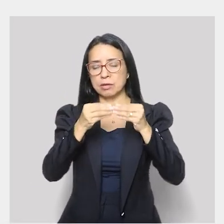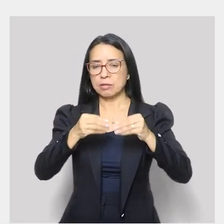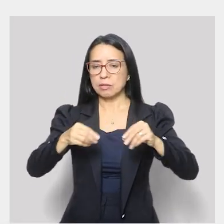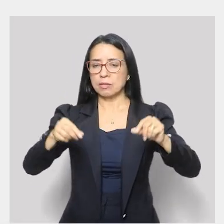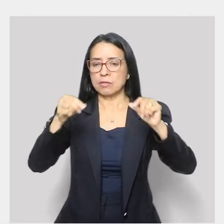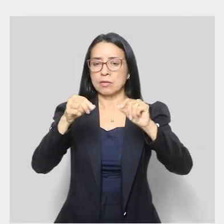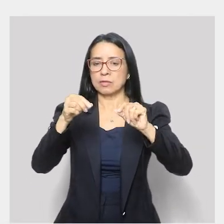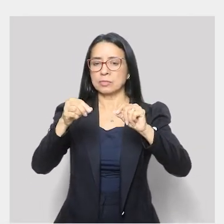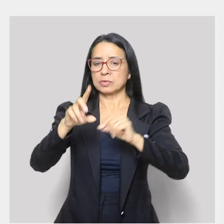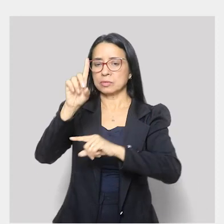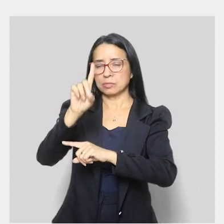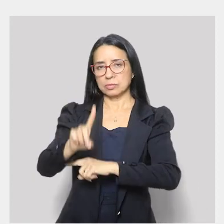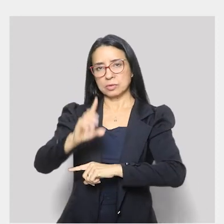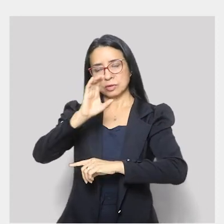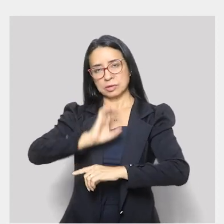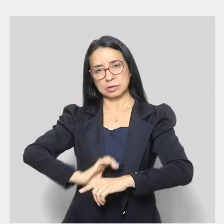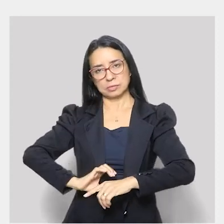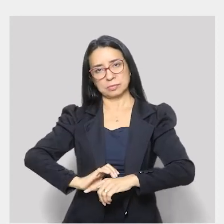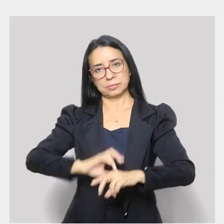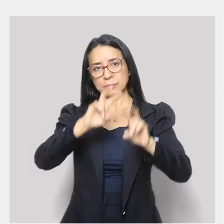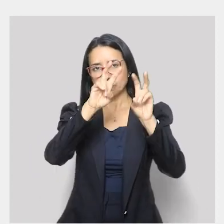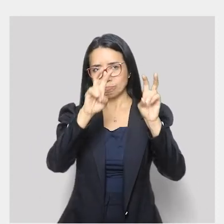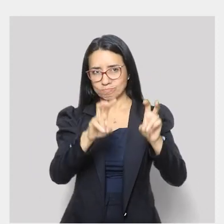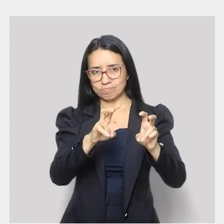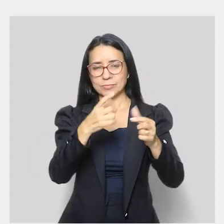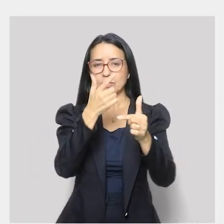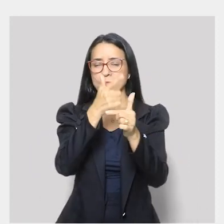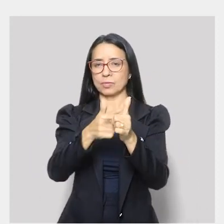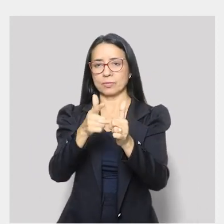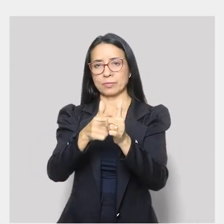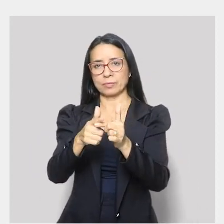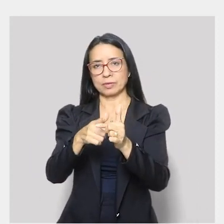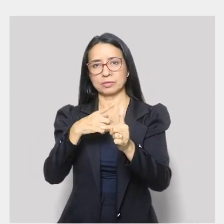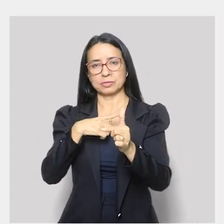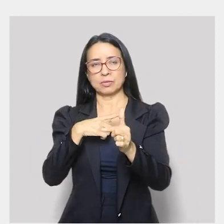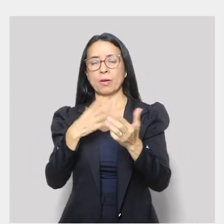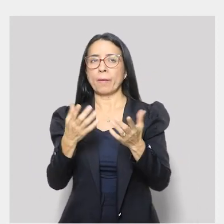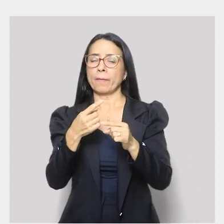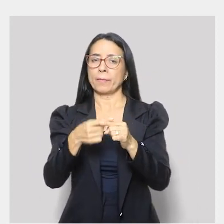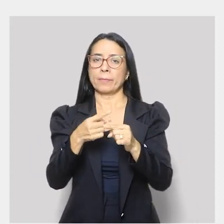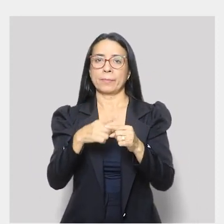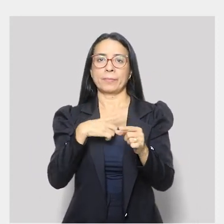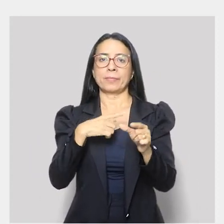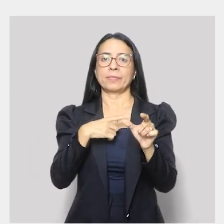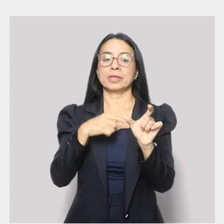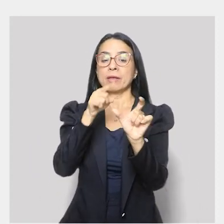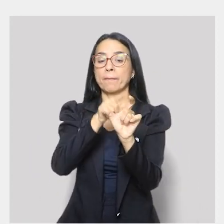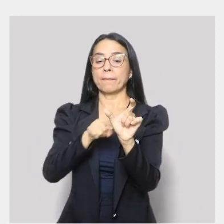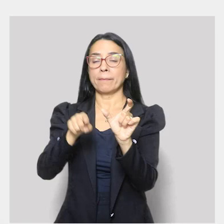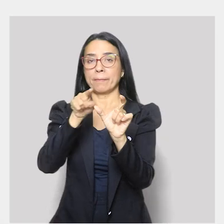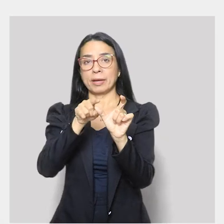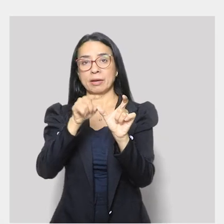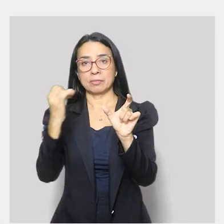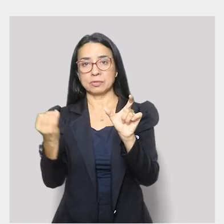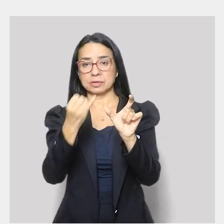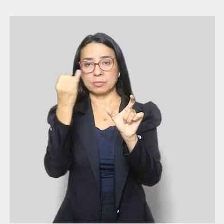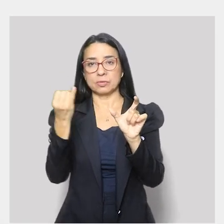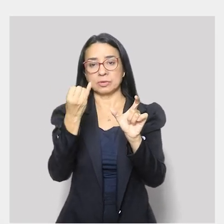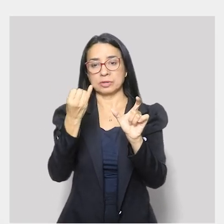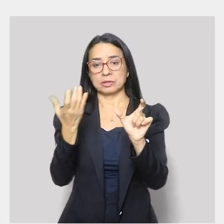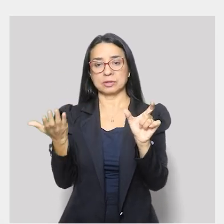é problemática, visto que nós temos ali palavras-chave que nos levam a essa problemática, como, por